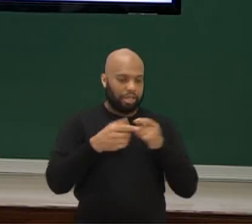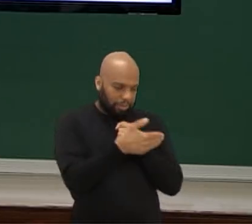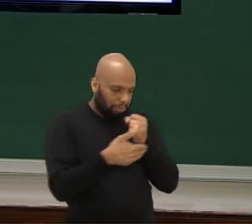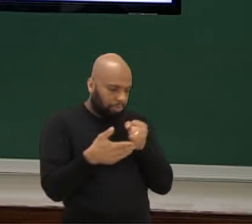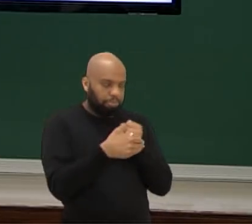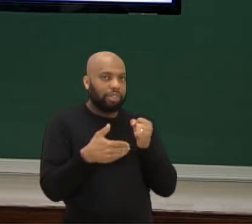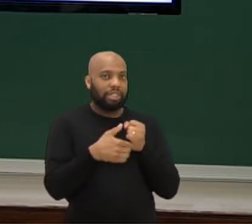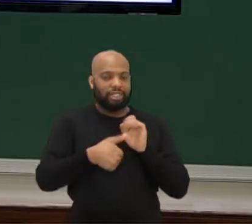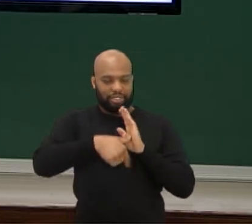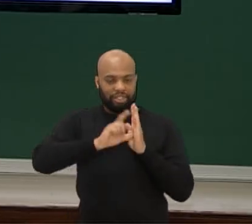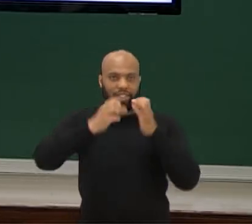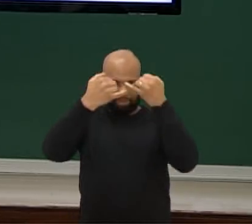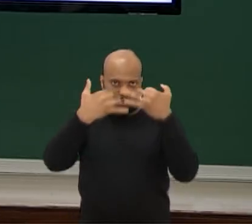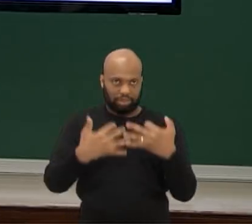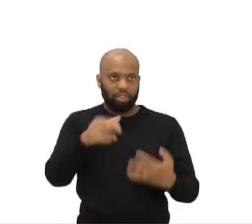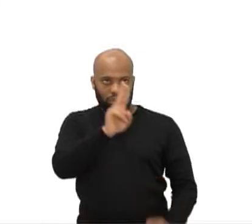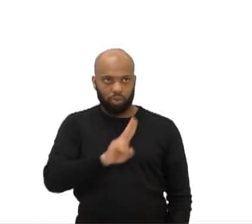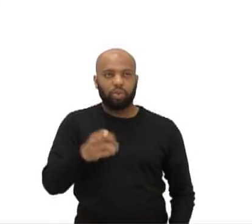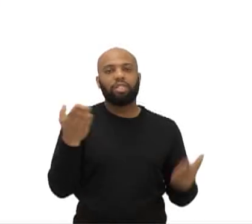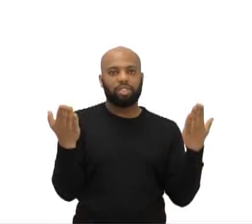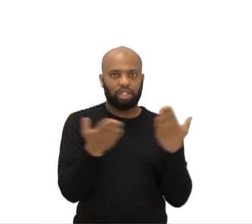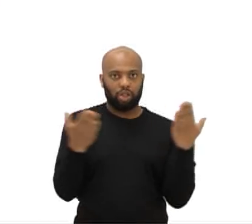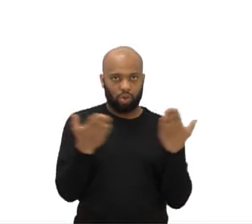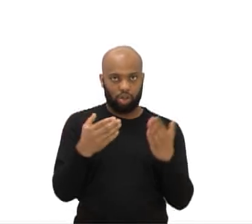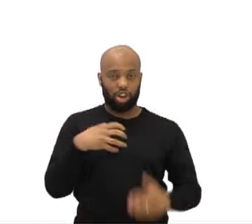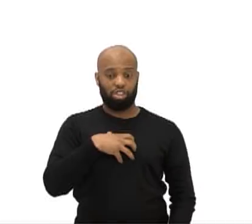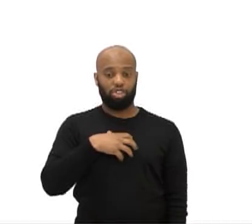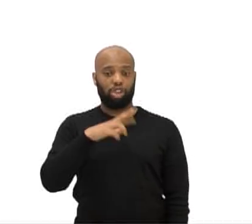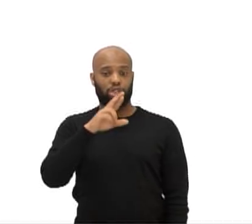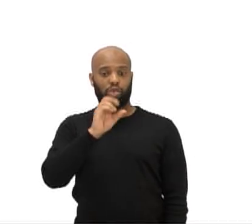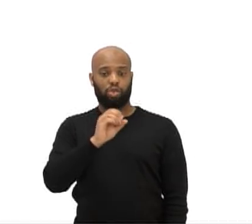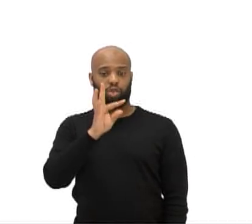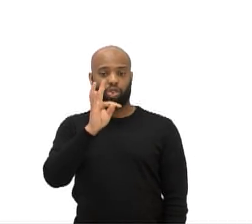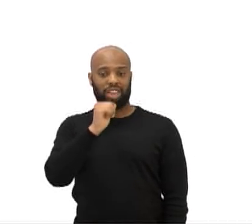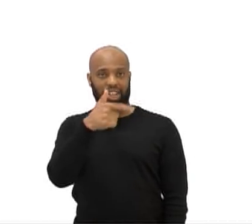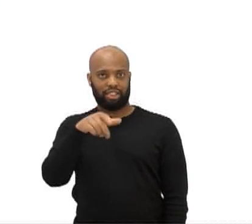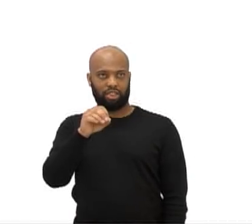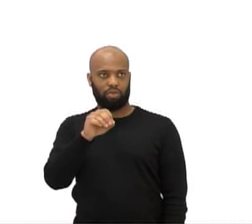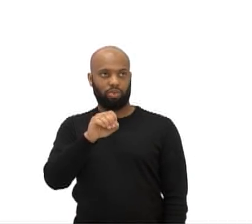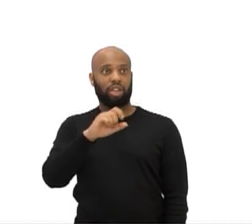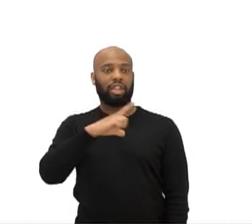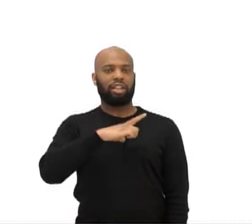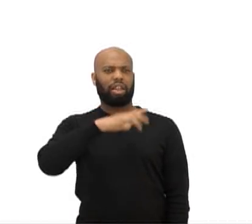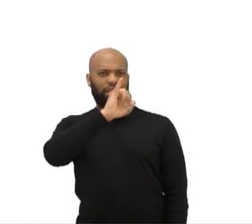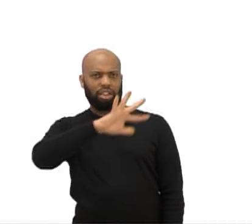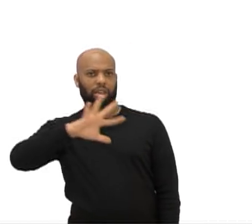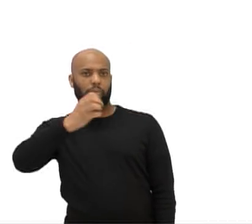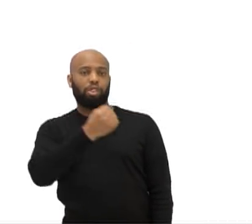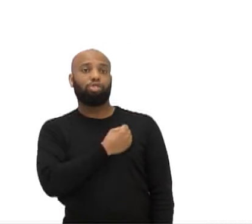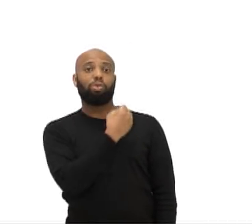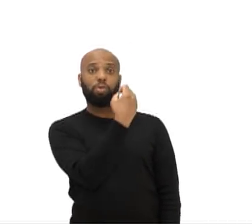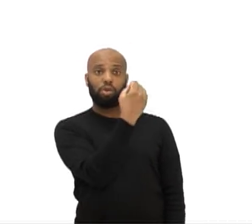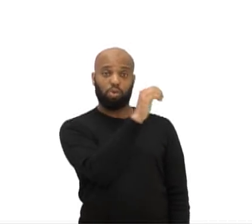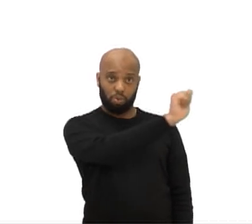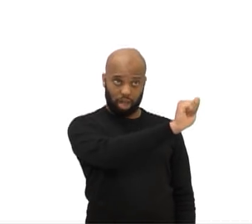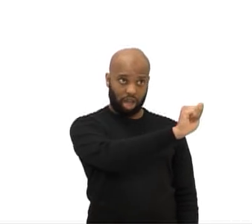vamos aplicá-lo nesse exercício agora. Em relação à figura A, qual das